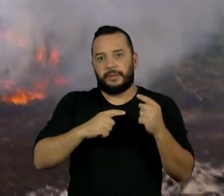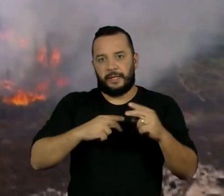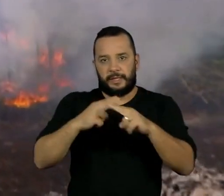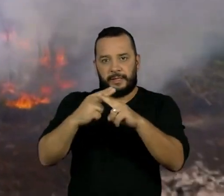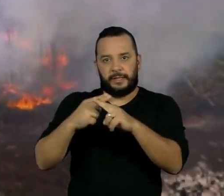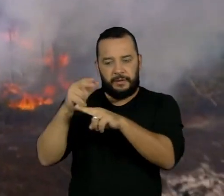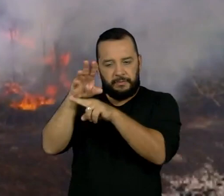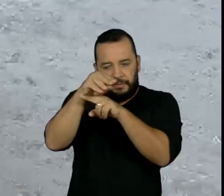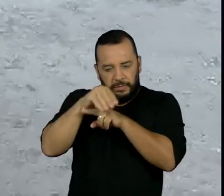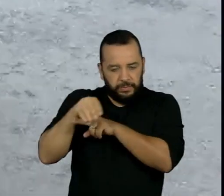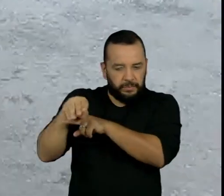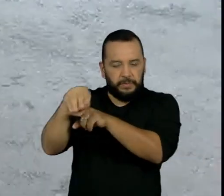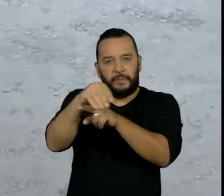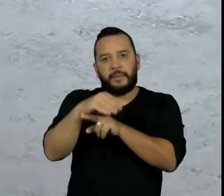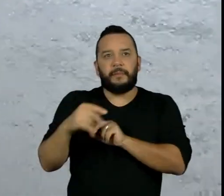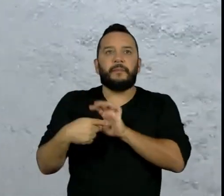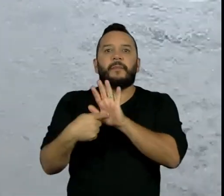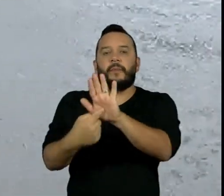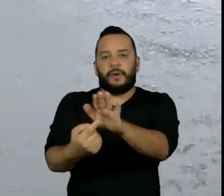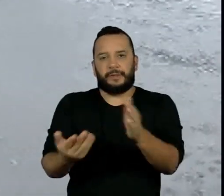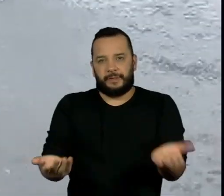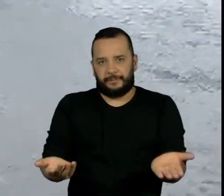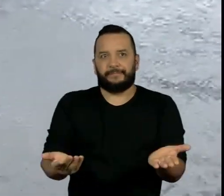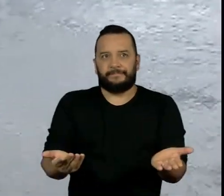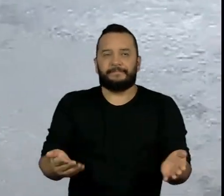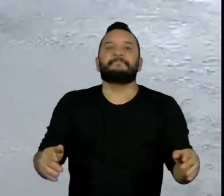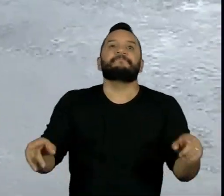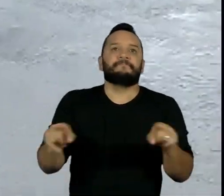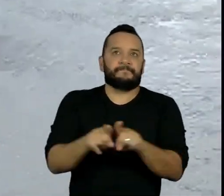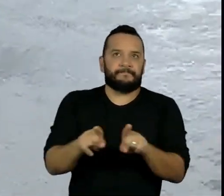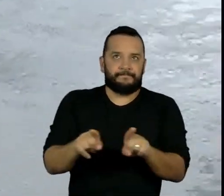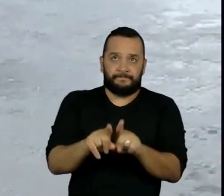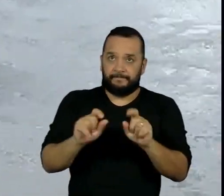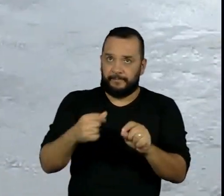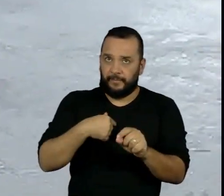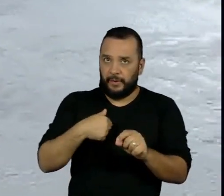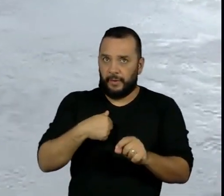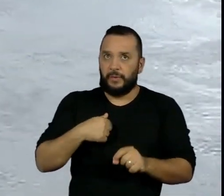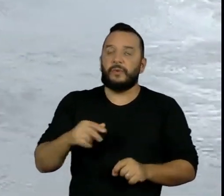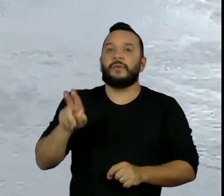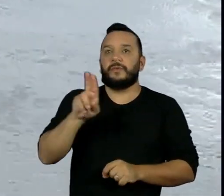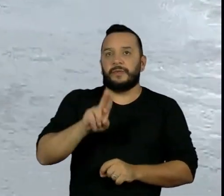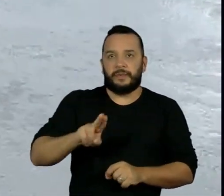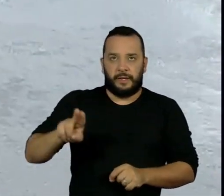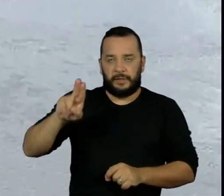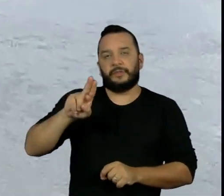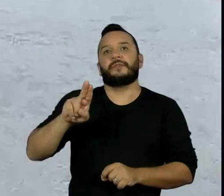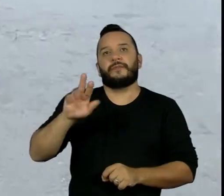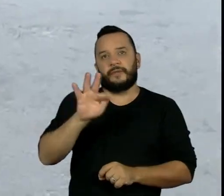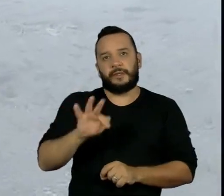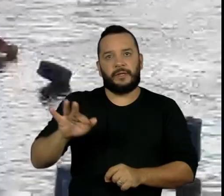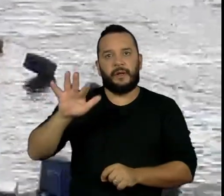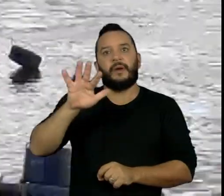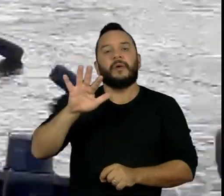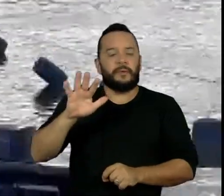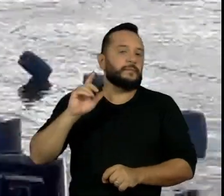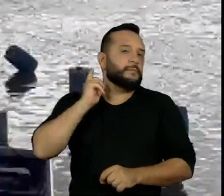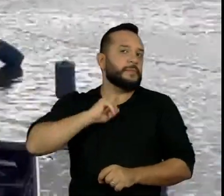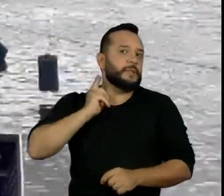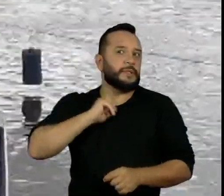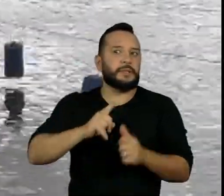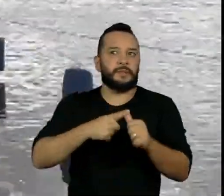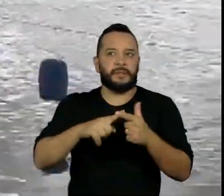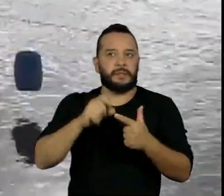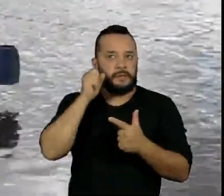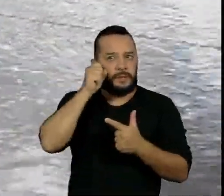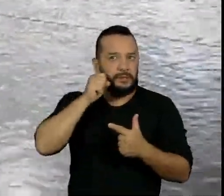INPE. Um estudo publicado nas Universidades Federais de Minas Gerais, Sergipe e São Paulo revela que